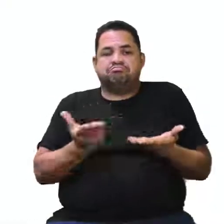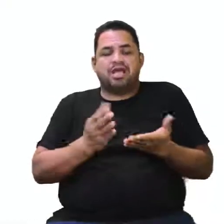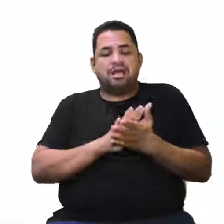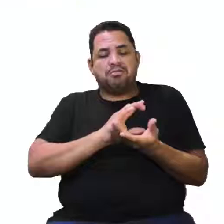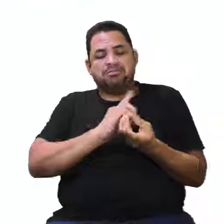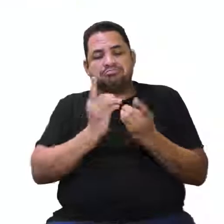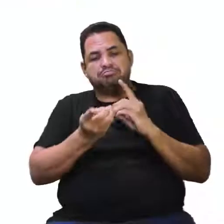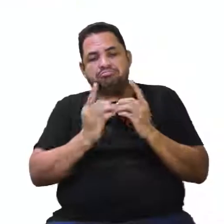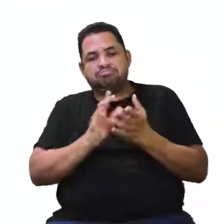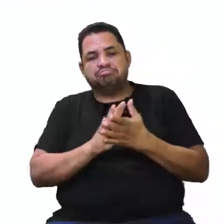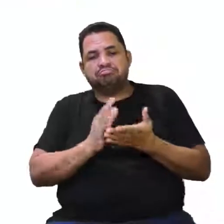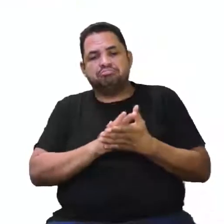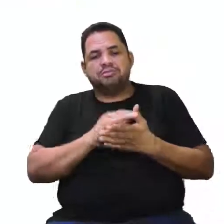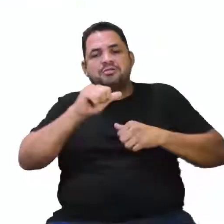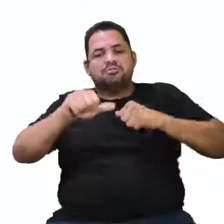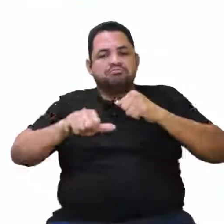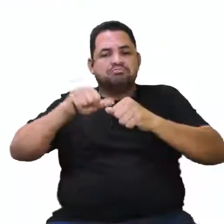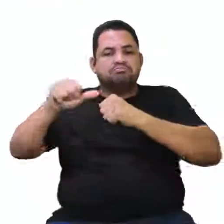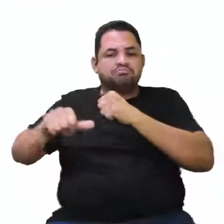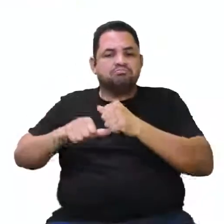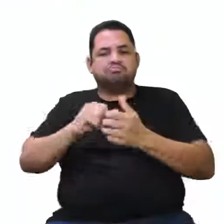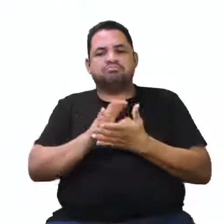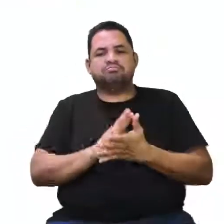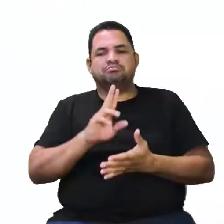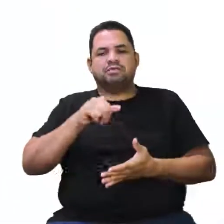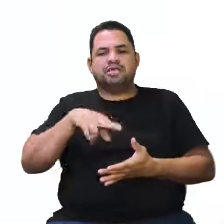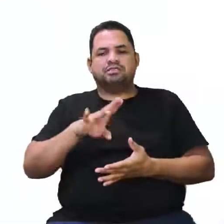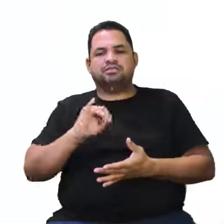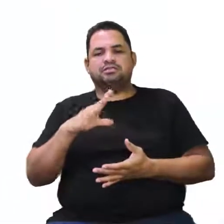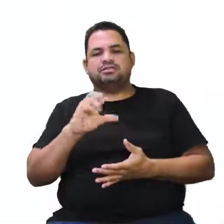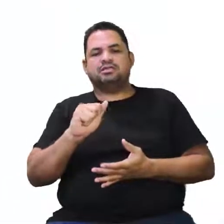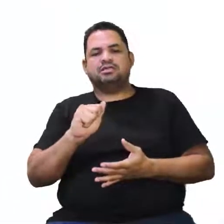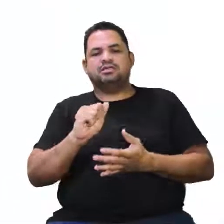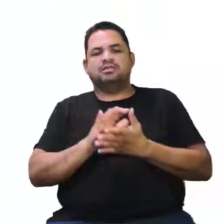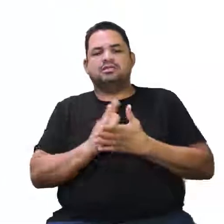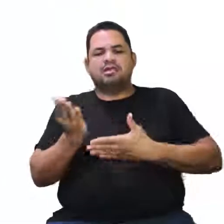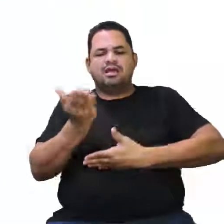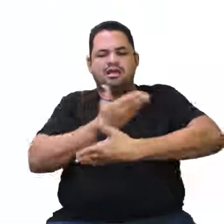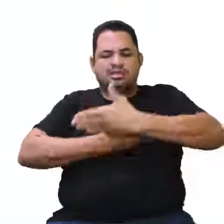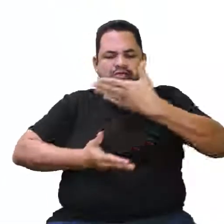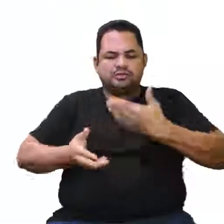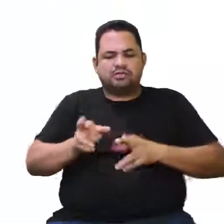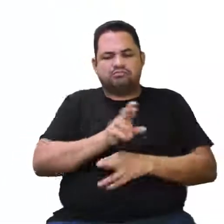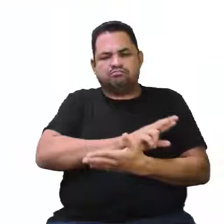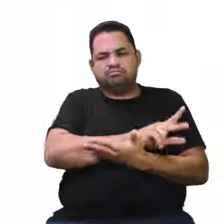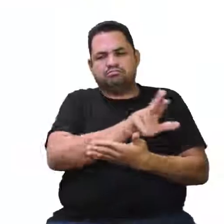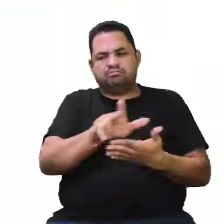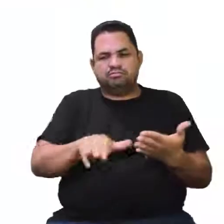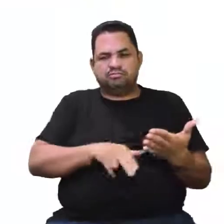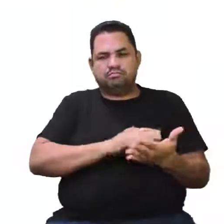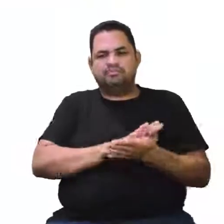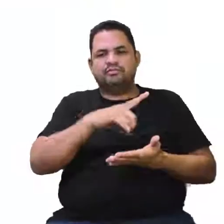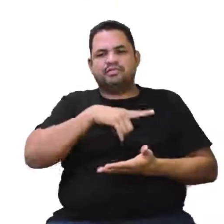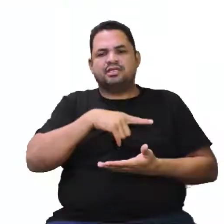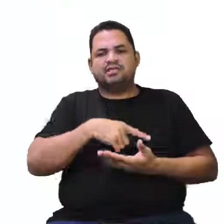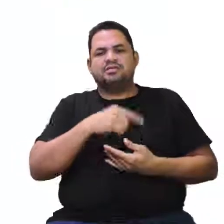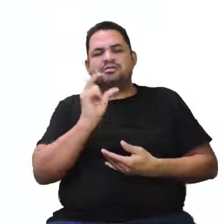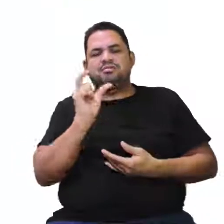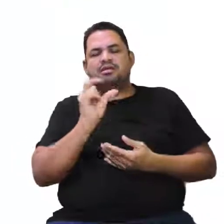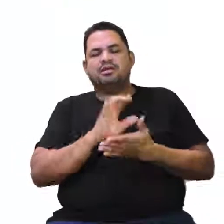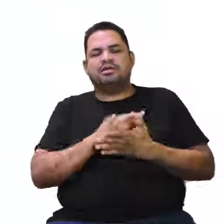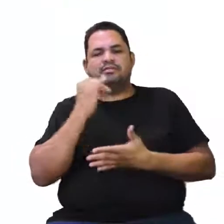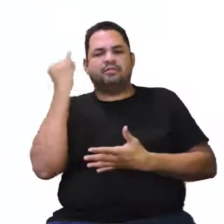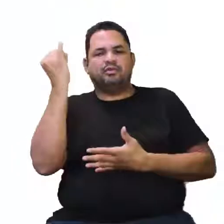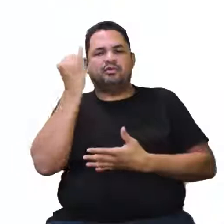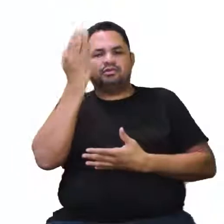situação dinâmica, simultaneamente narcísica e interrelacional. Nossa, tem tanta palavra que chama